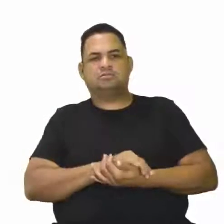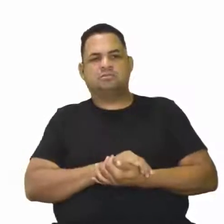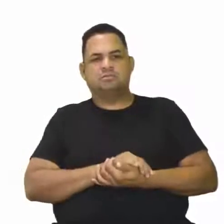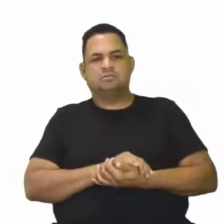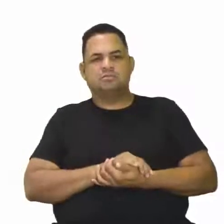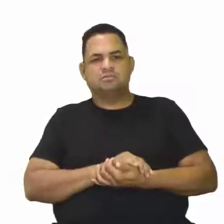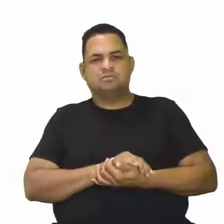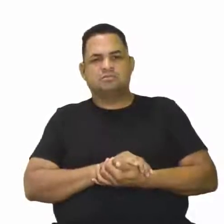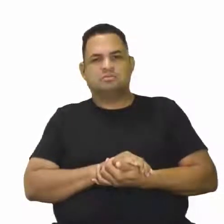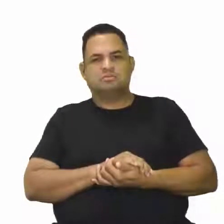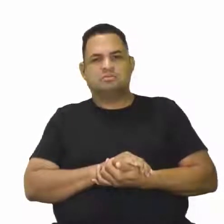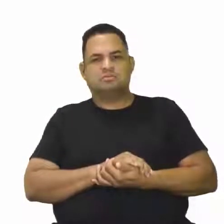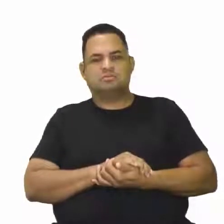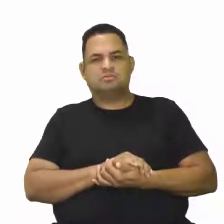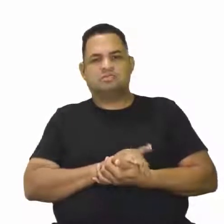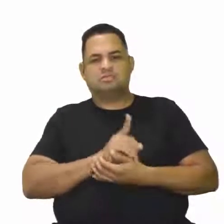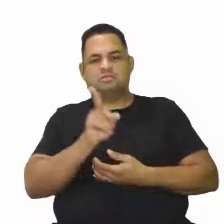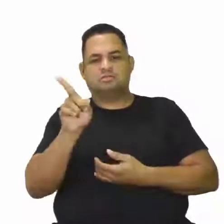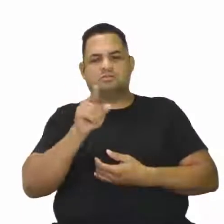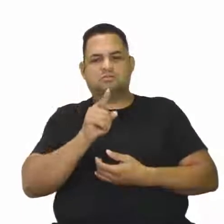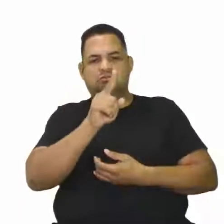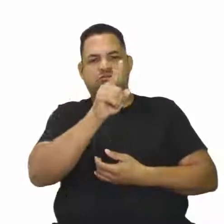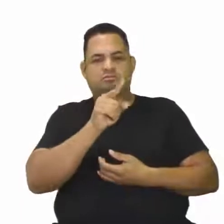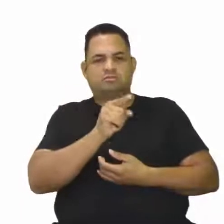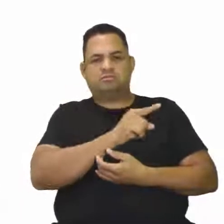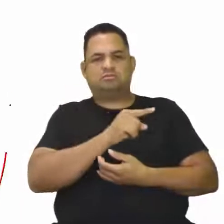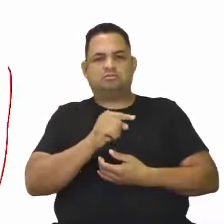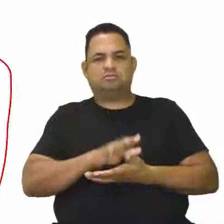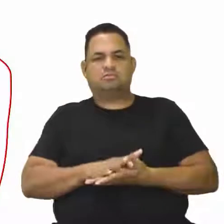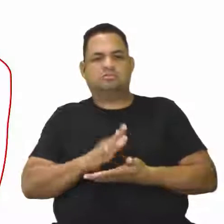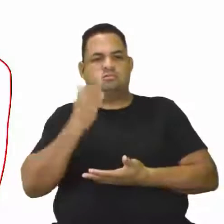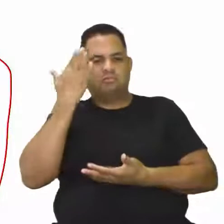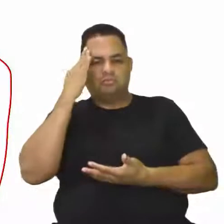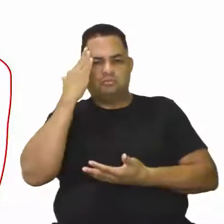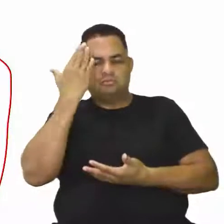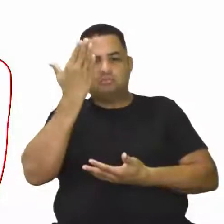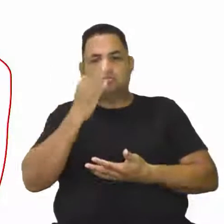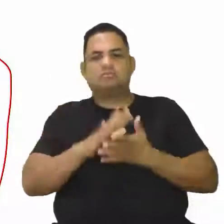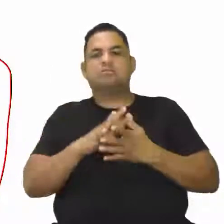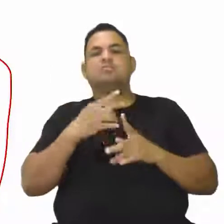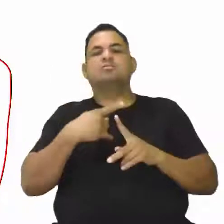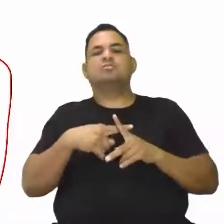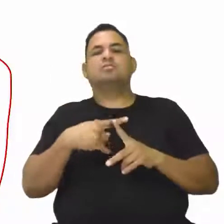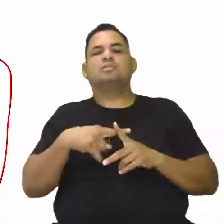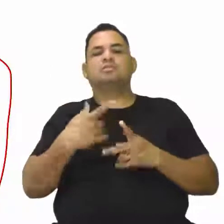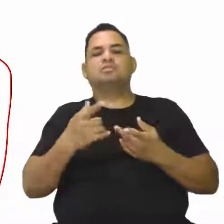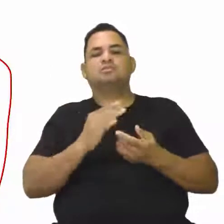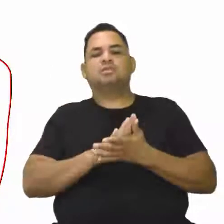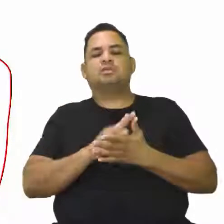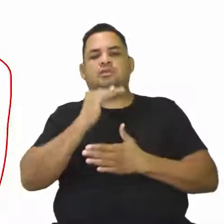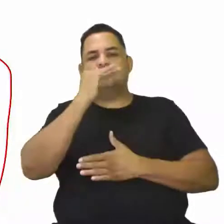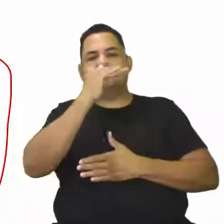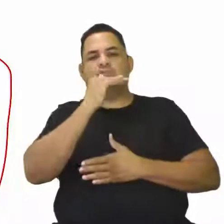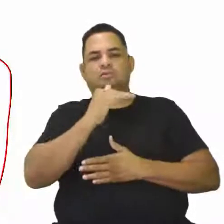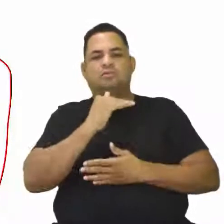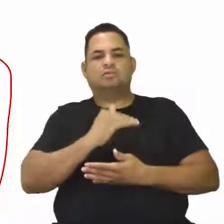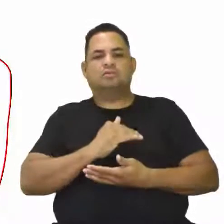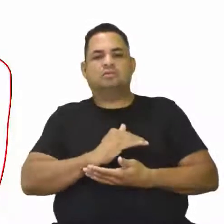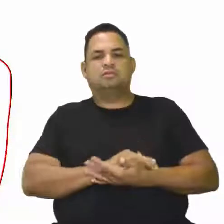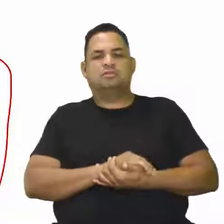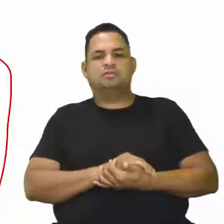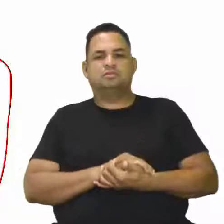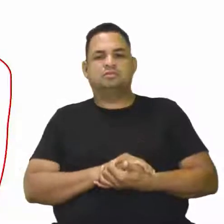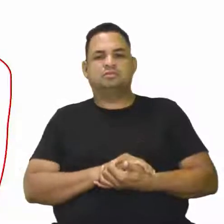as suas ramificações, ó. Entendi. Por que que ele não é hierárquico? Porque ele não vai seguir uma